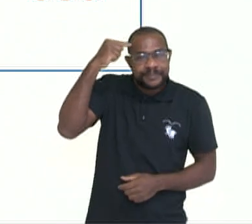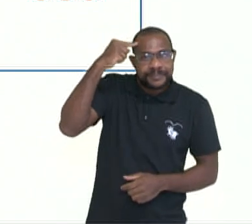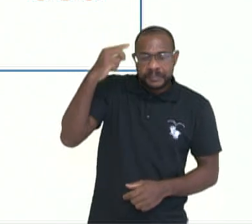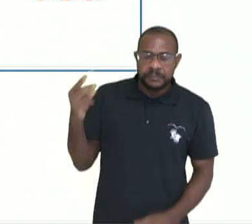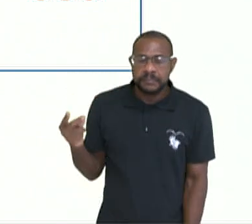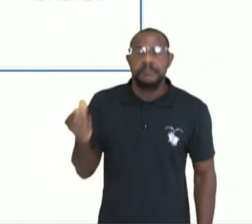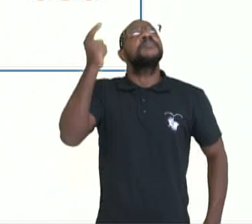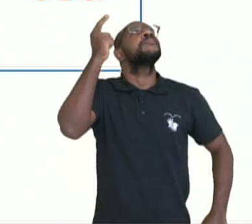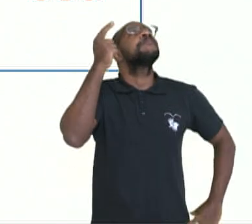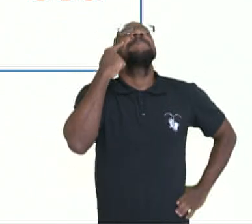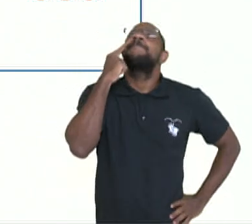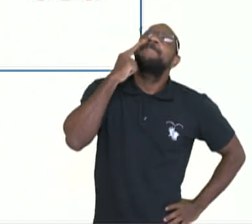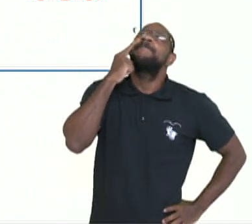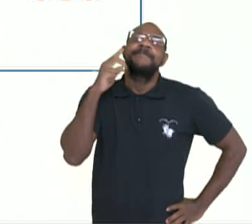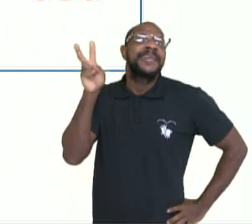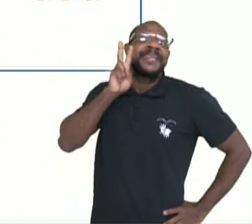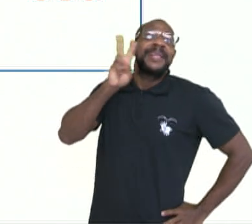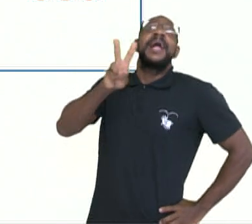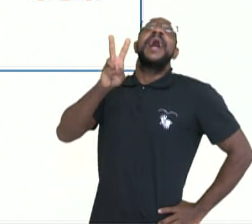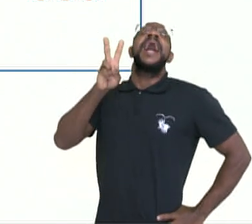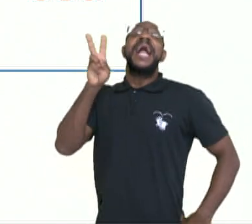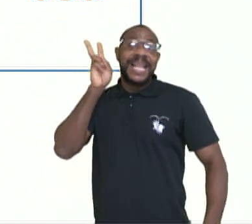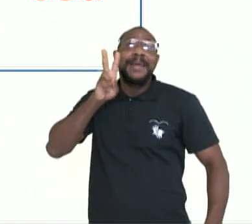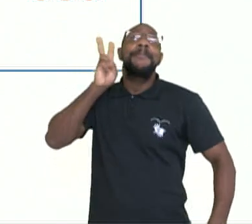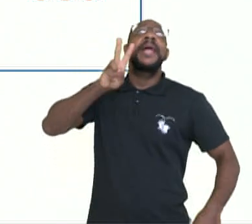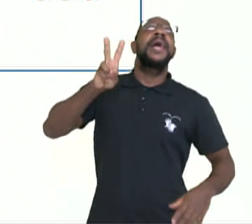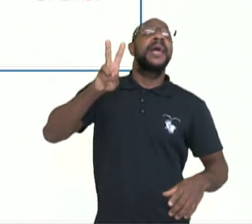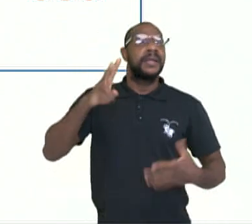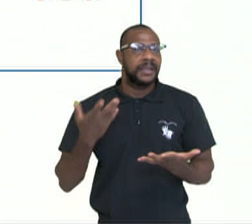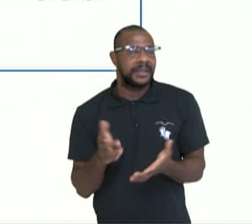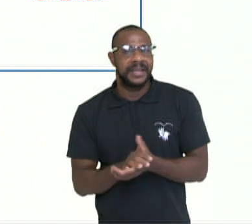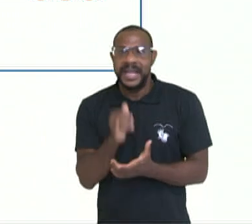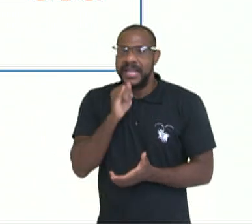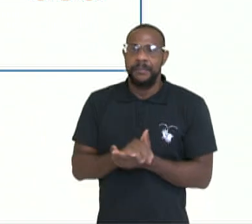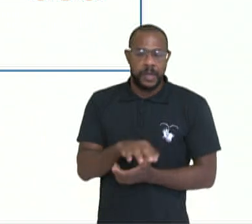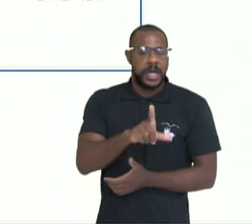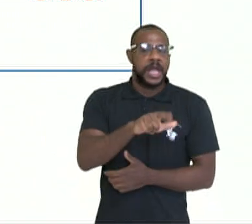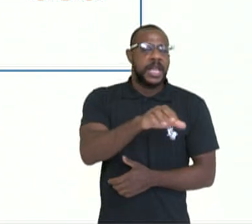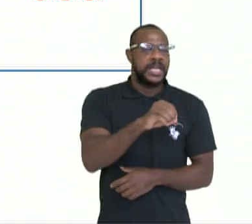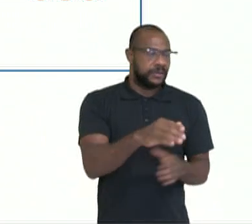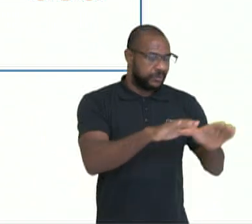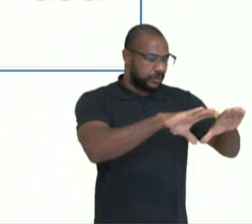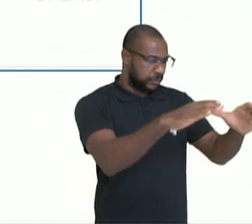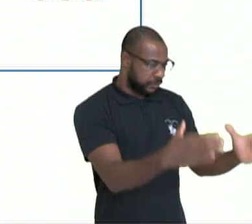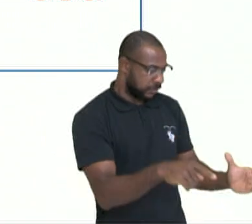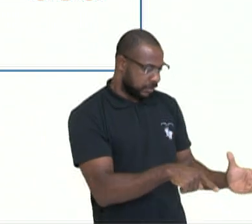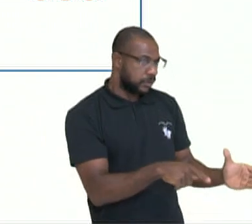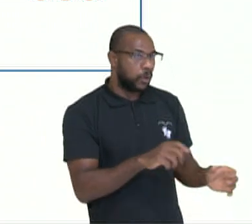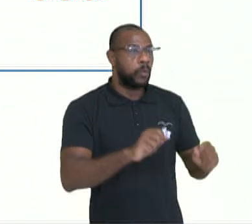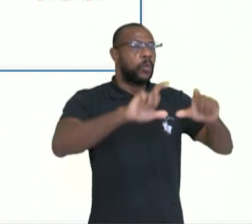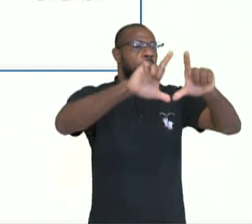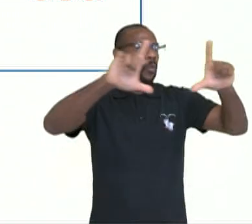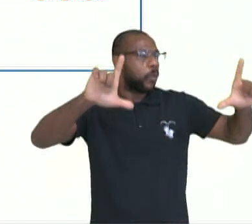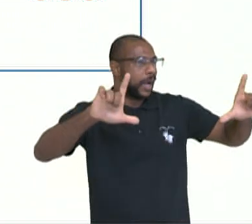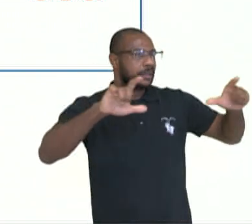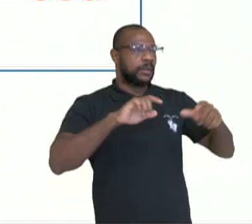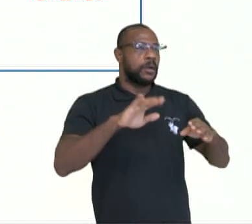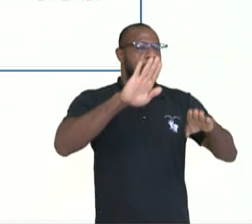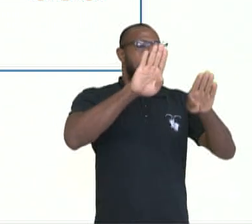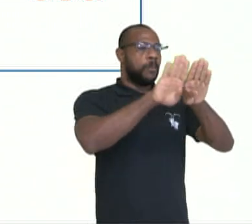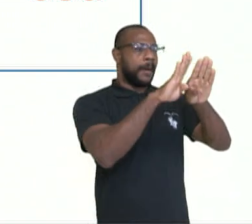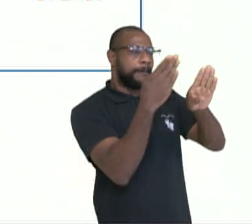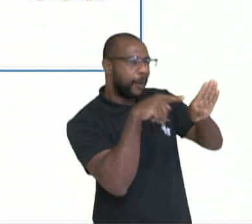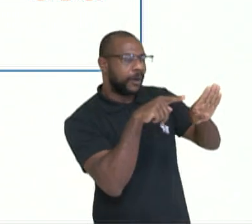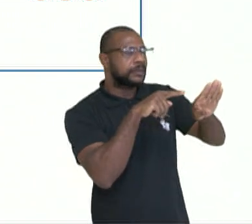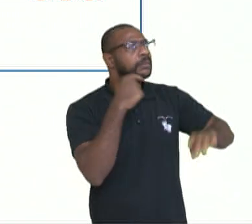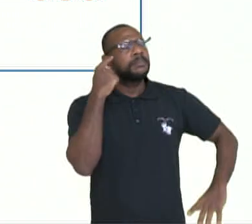instantaneamente lembra dessas questões. Ou seja, se você pensar numa lixeira, se você pensar num quadro, numa porta,